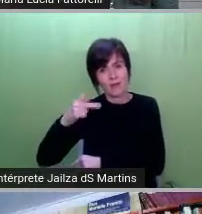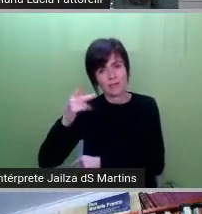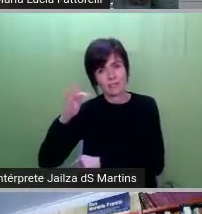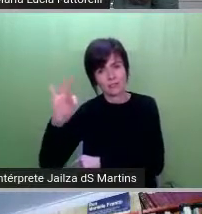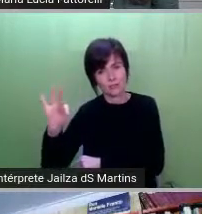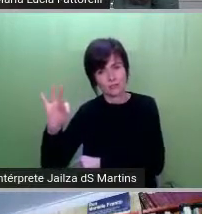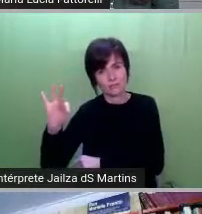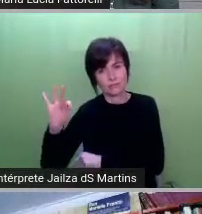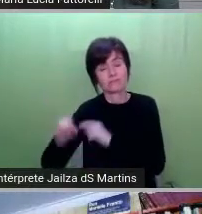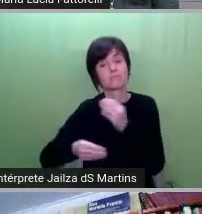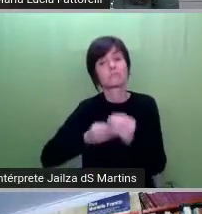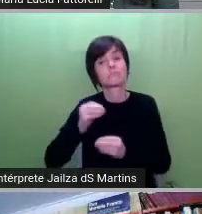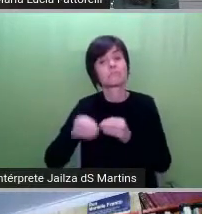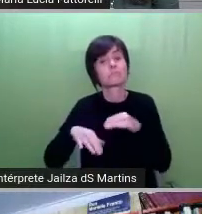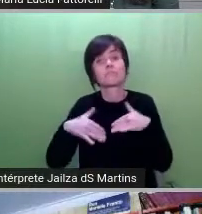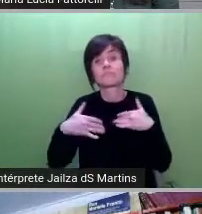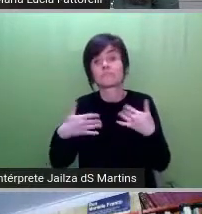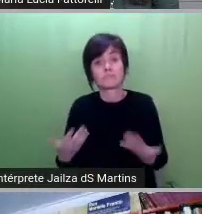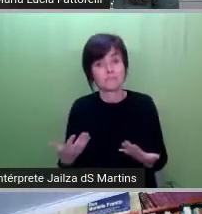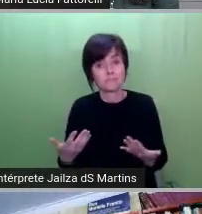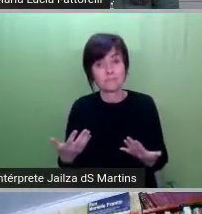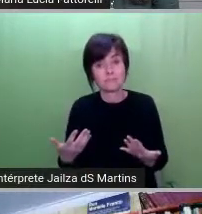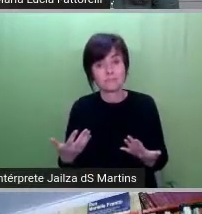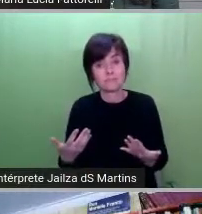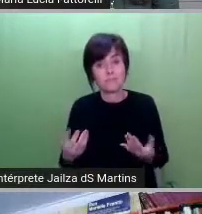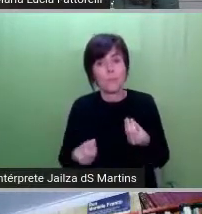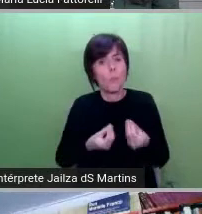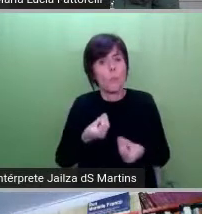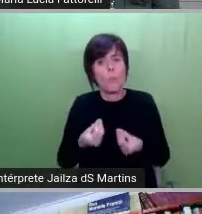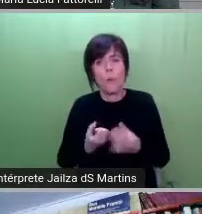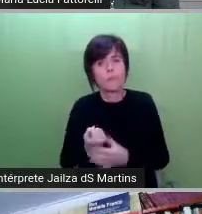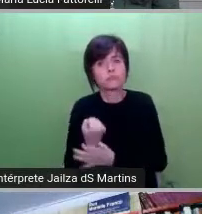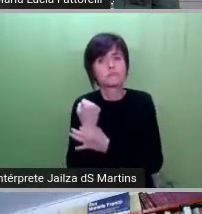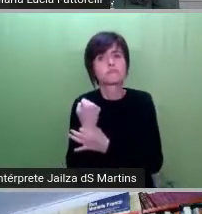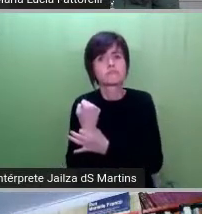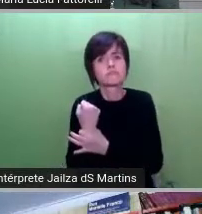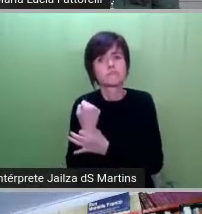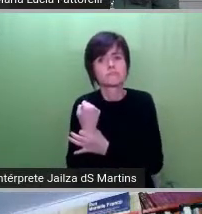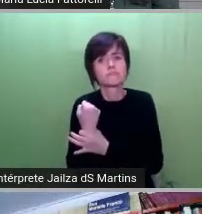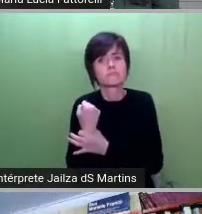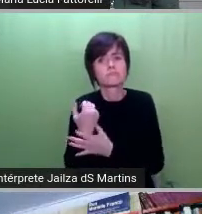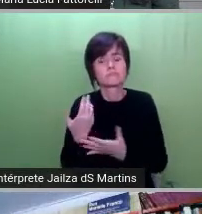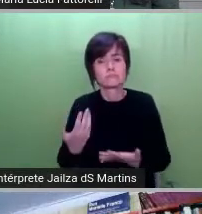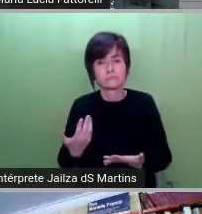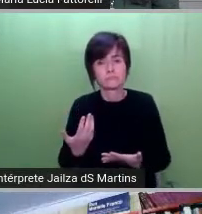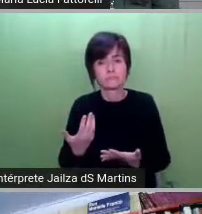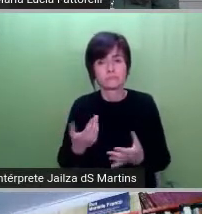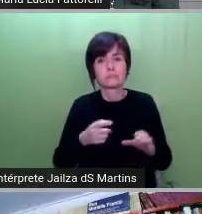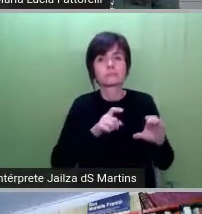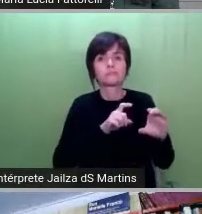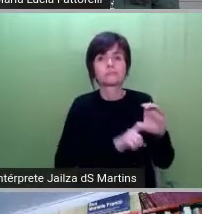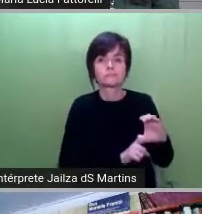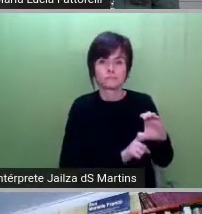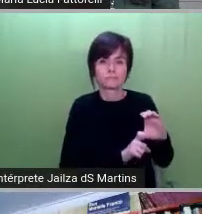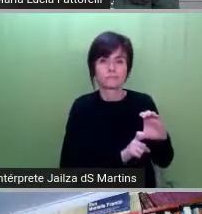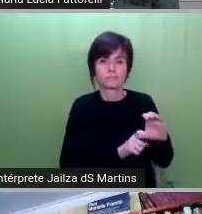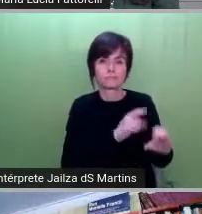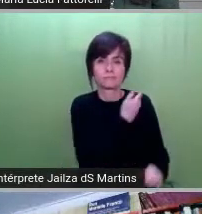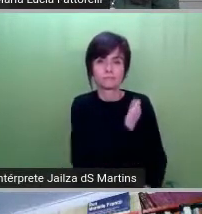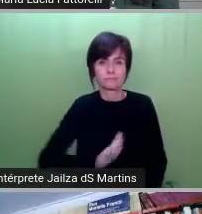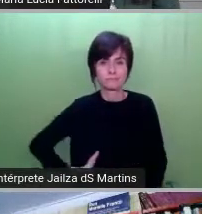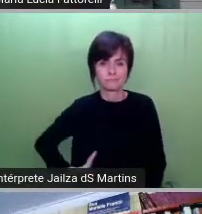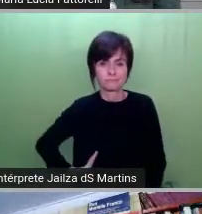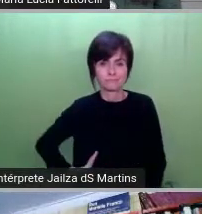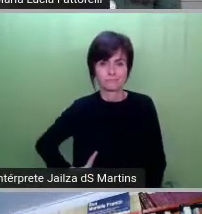Bom, então, e como é que se garante isso? Com títulos da dívida pública. Tá? Eu vou entrar